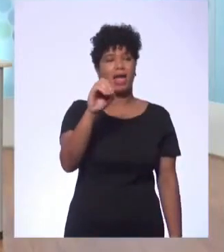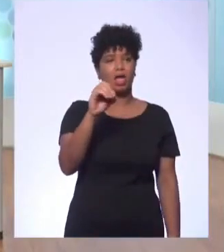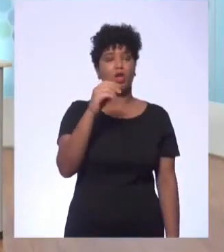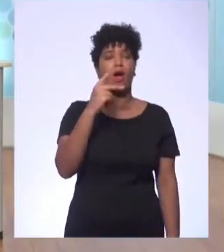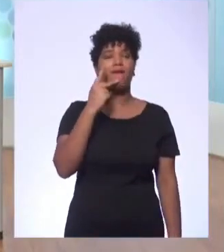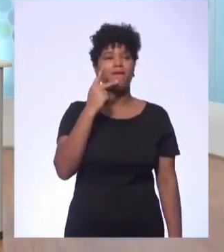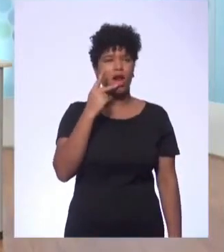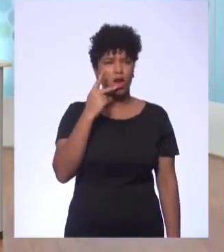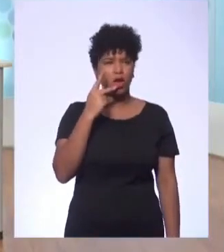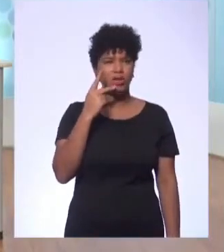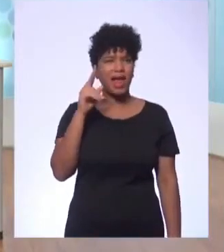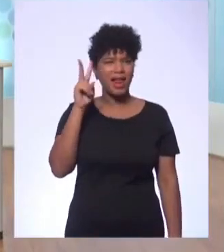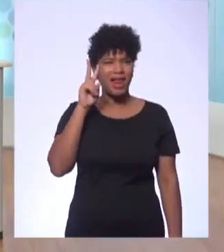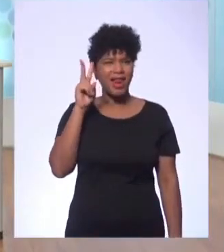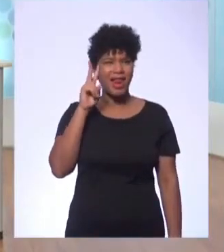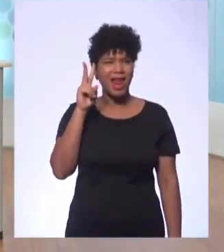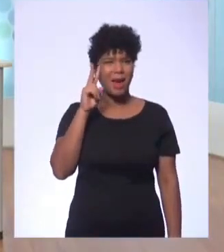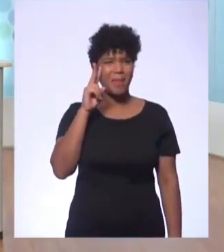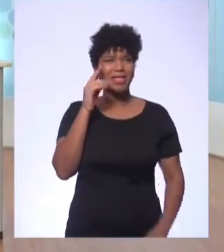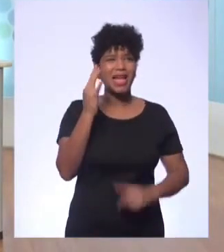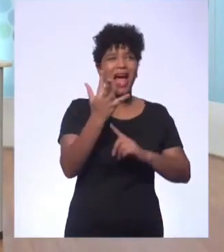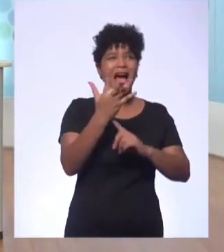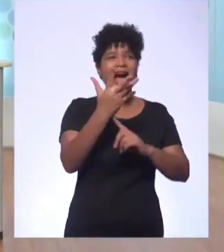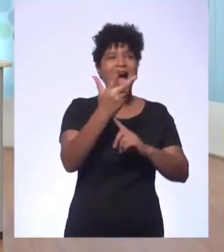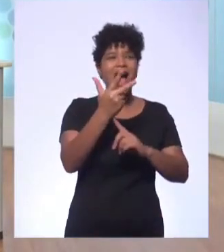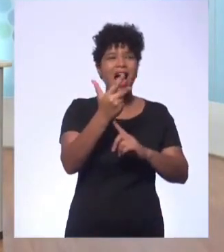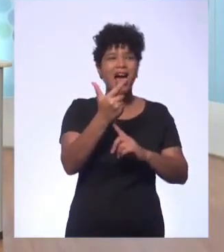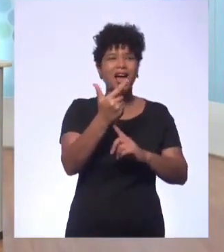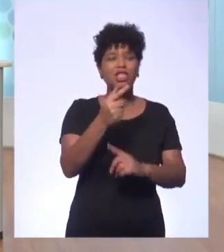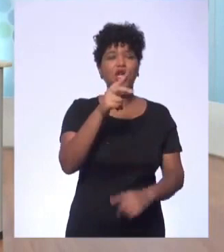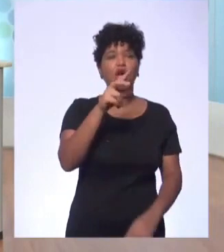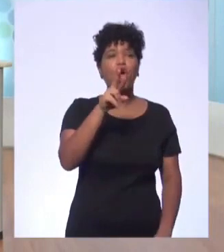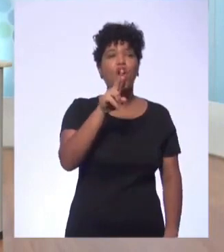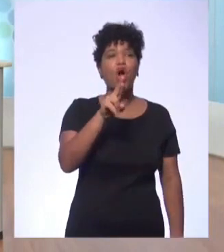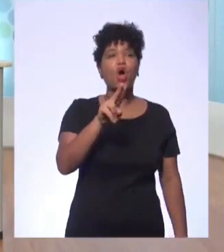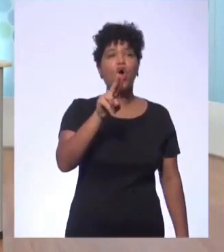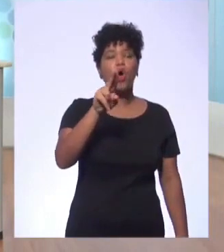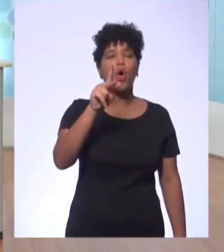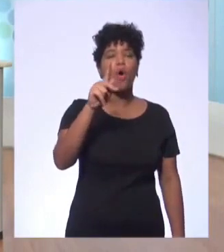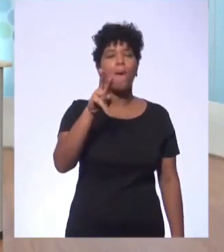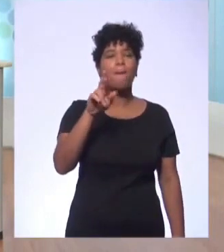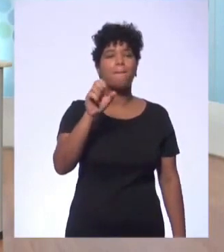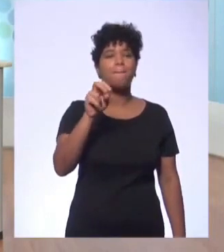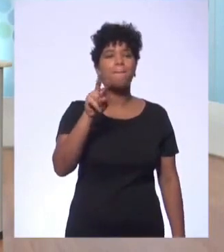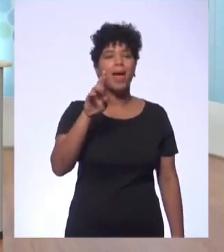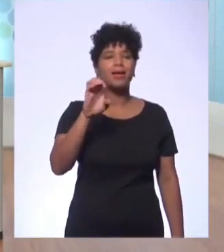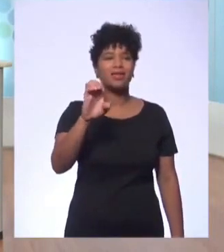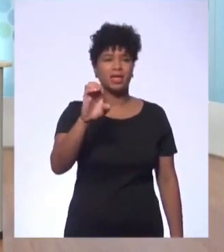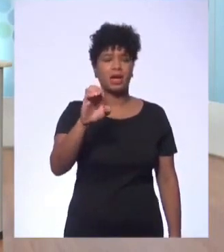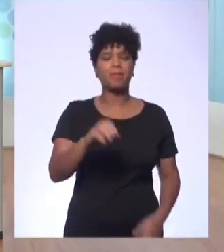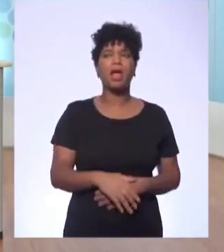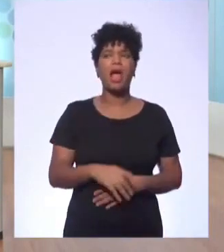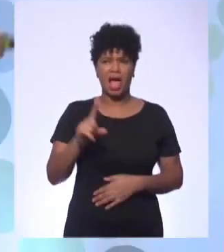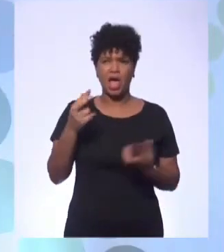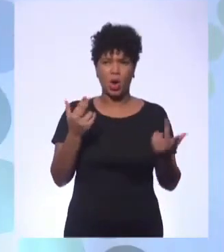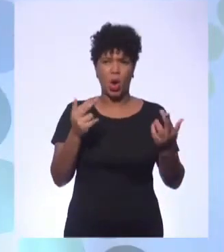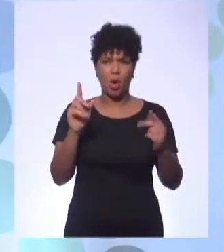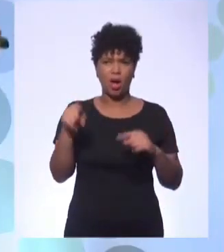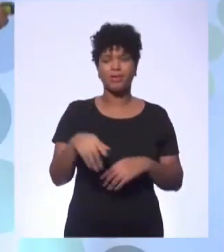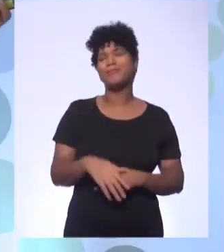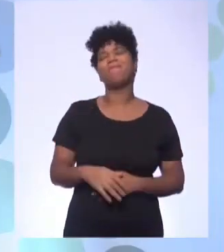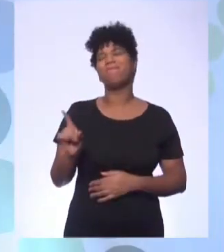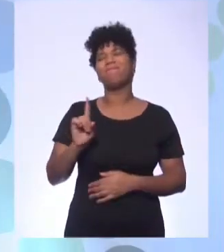rupestre. Seria isso também? Não. É diferente? Não. Olha eu aprendendo aqui, gente. A arte rupestre, professora,